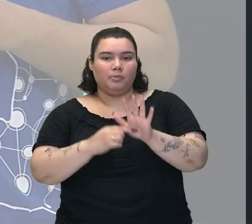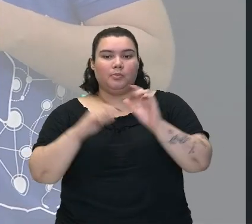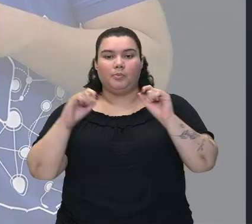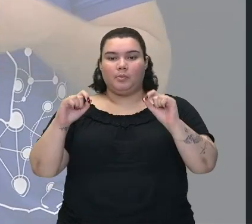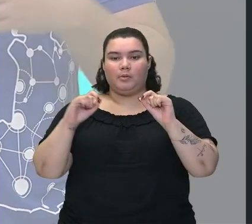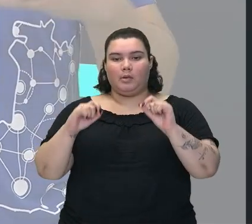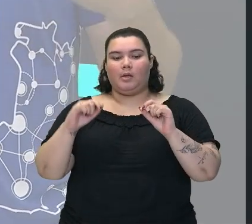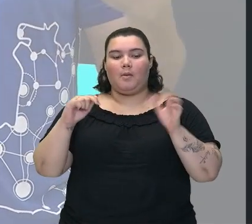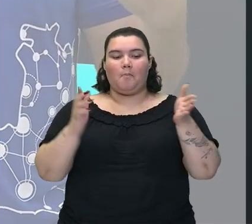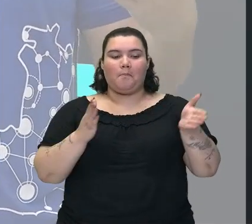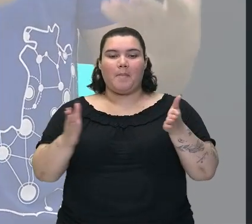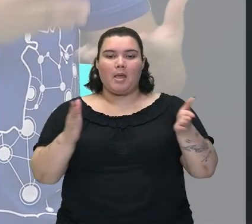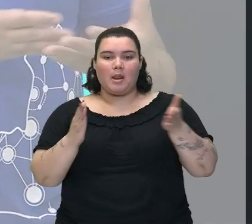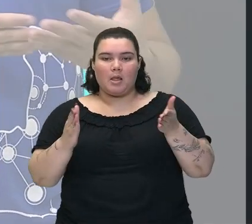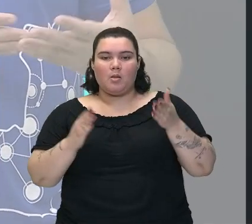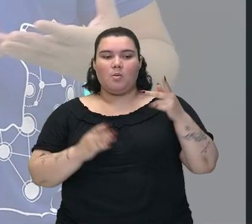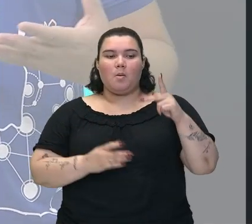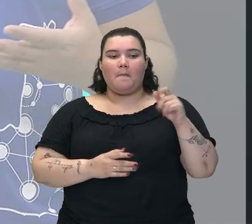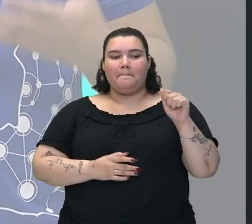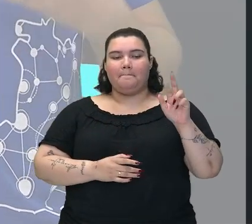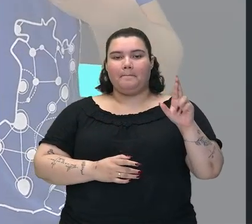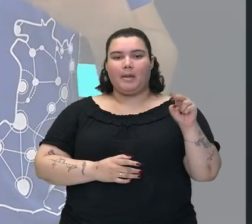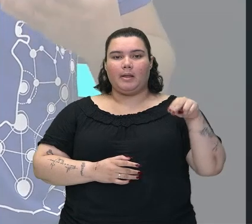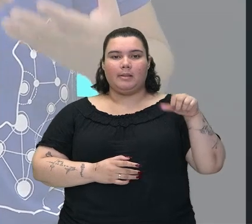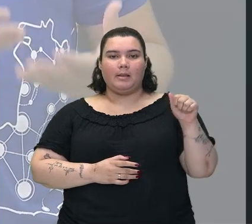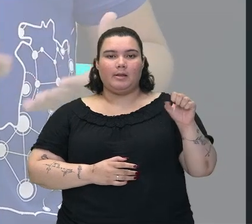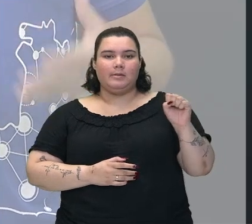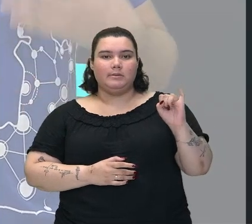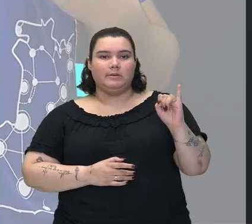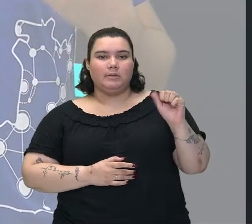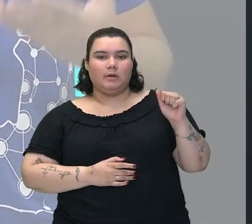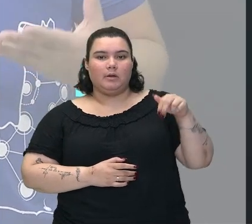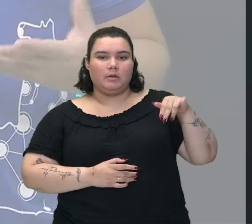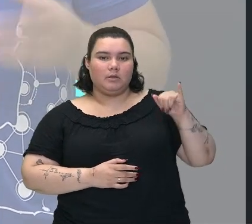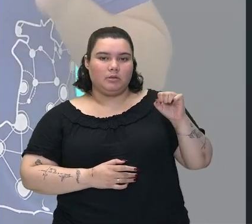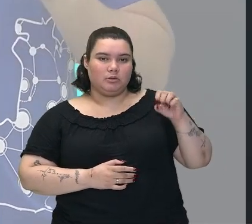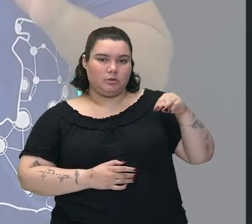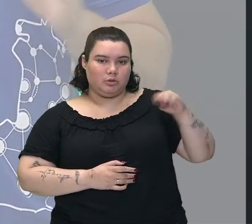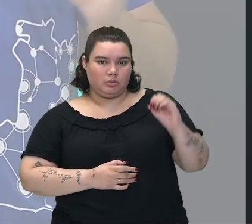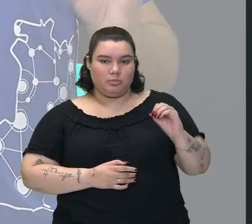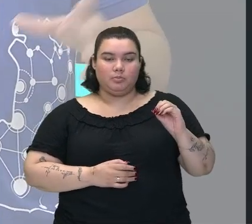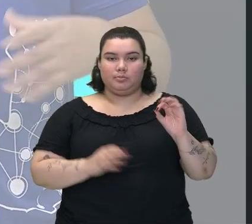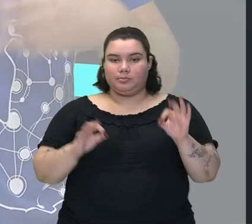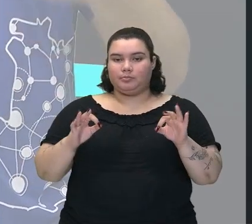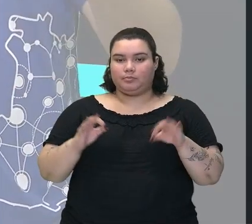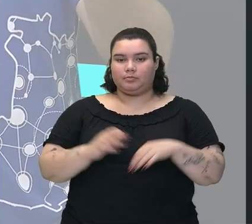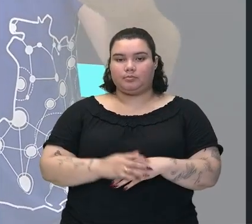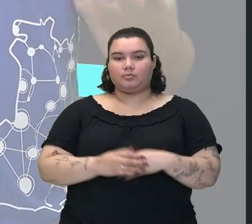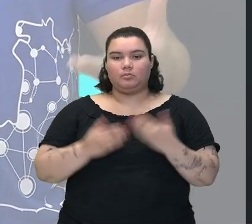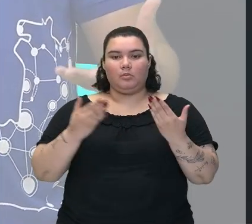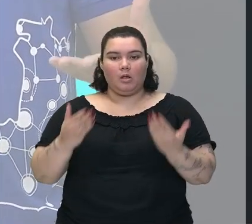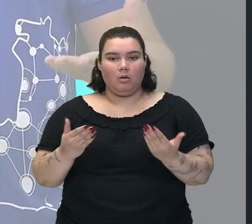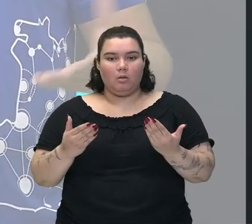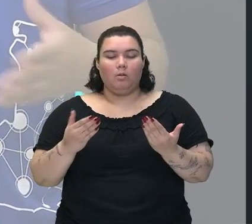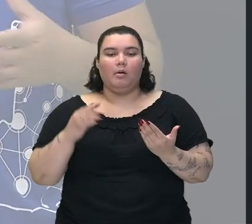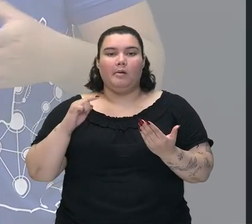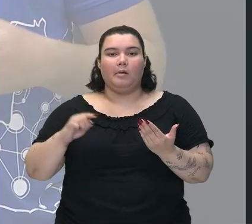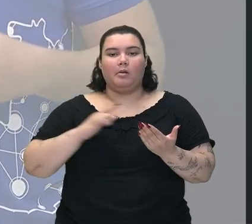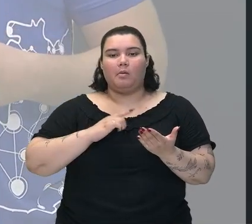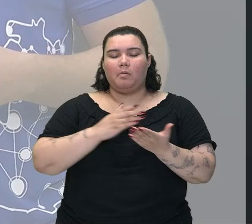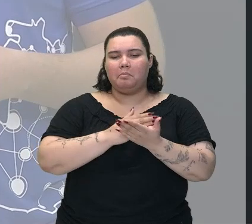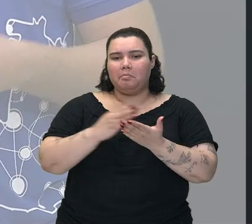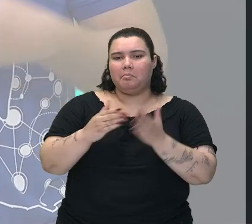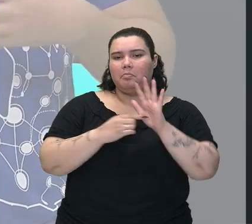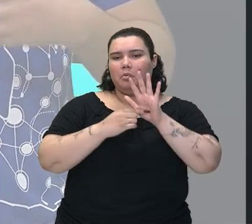o parnasianismo, com as formas mais clássicas de construir, de produzir textos. Então, no momento que ele inova,